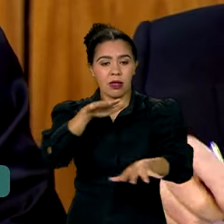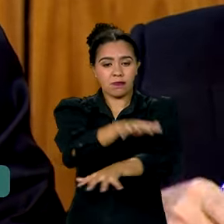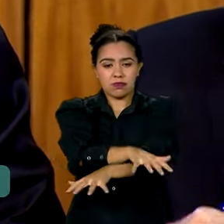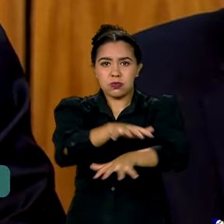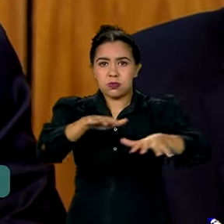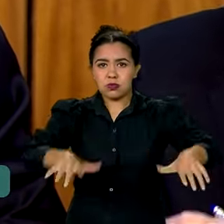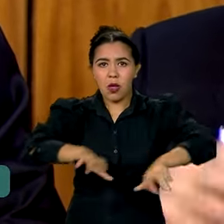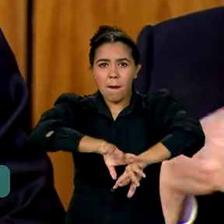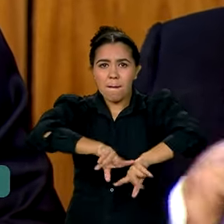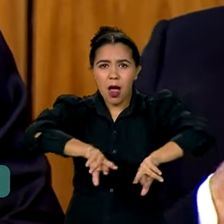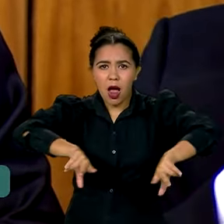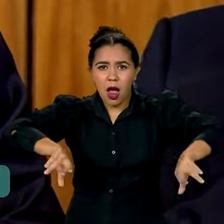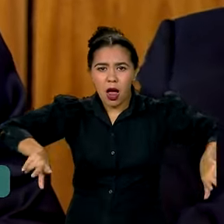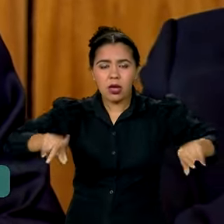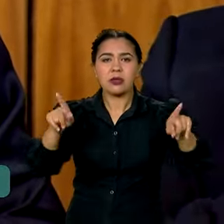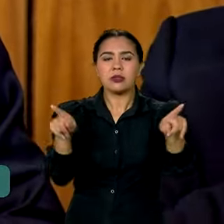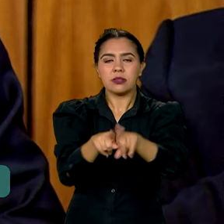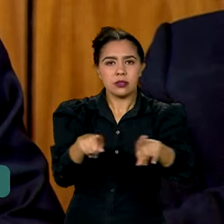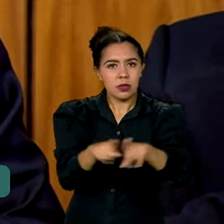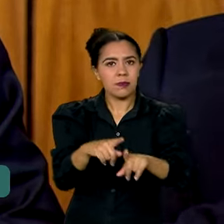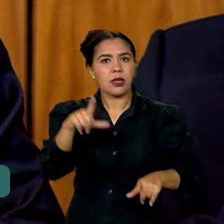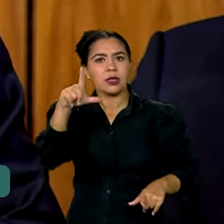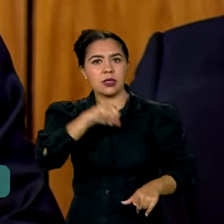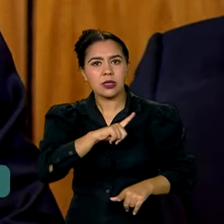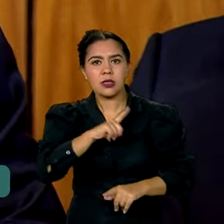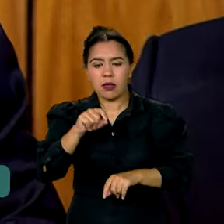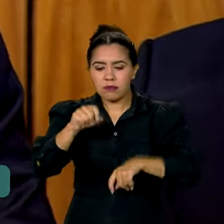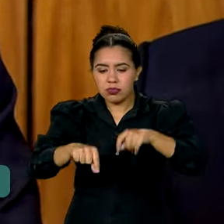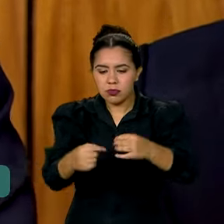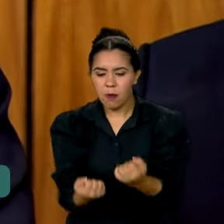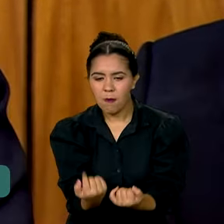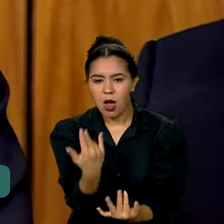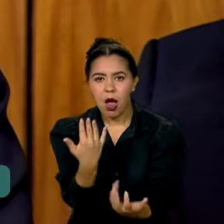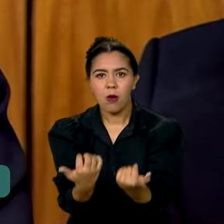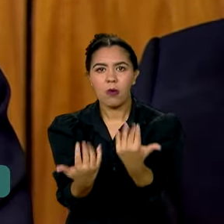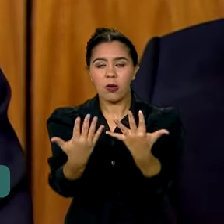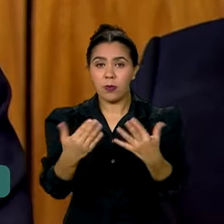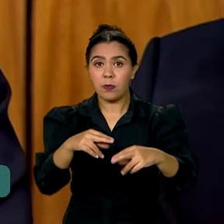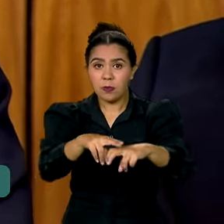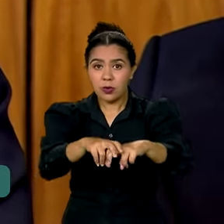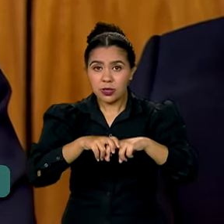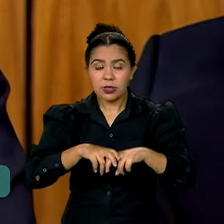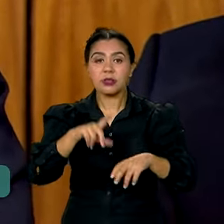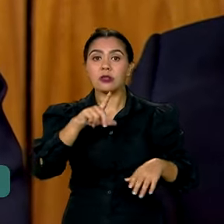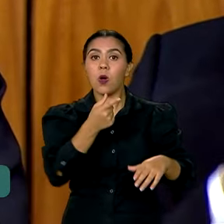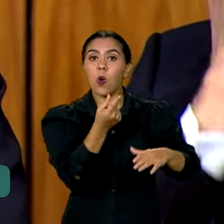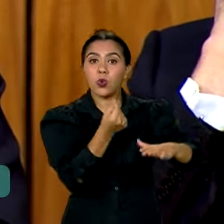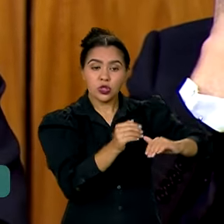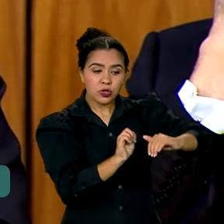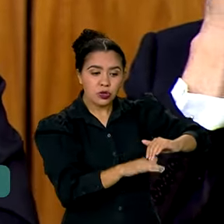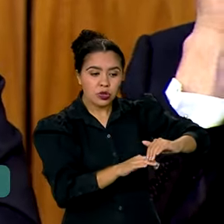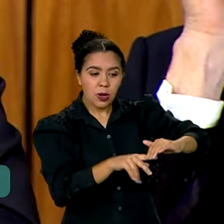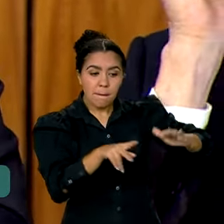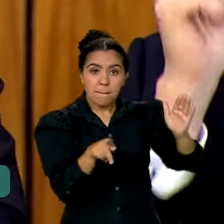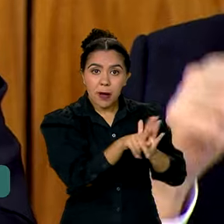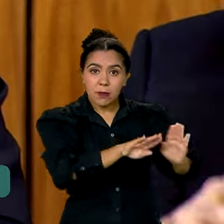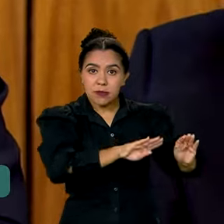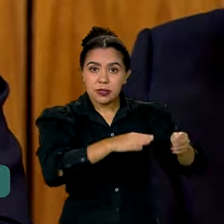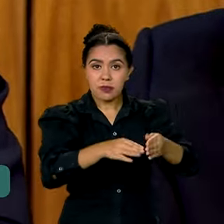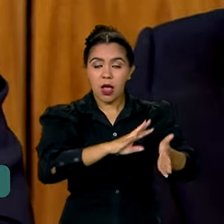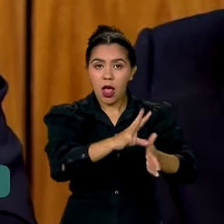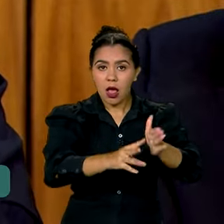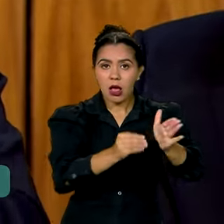biodiversidade, a maior área disponível de reflorestamento. Junto com isso, por exemplo, o Fundo Amazônia está promovendo o Arco